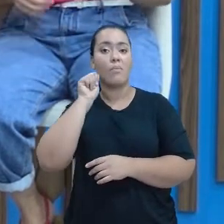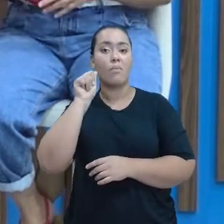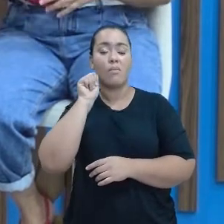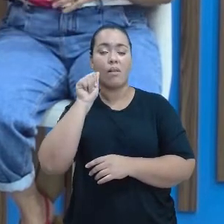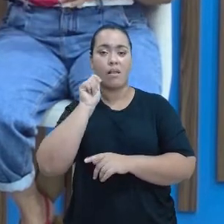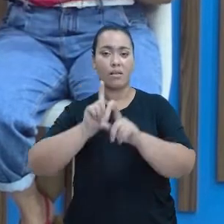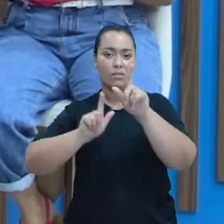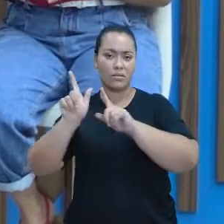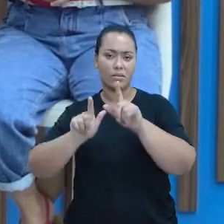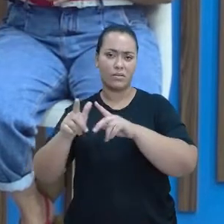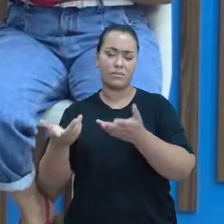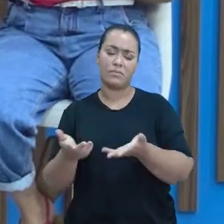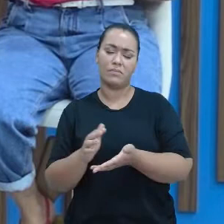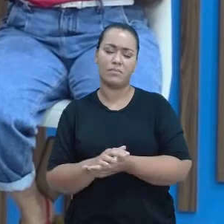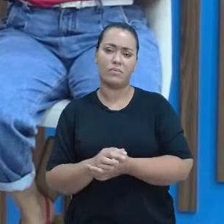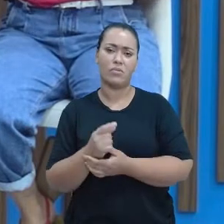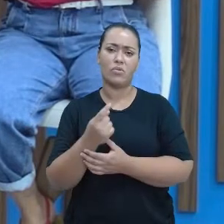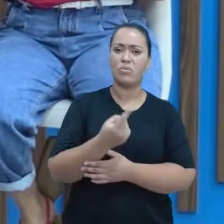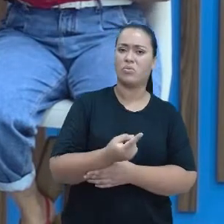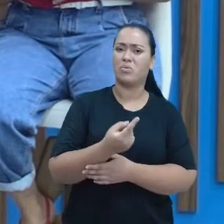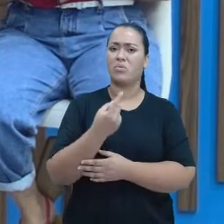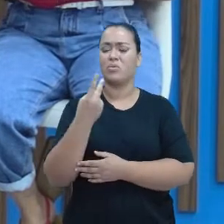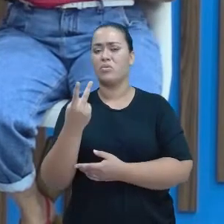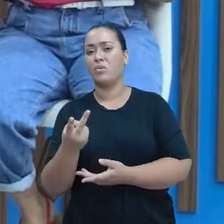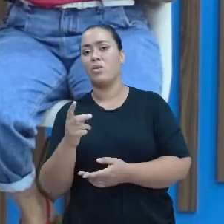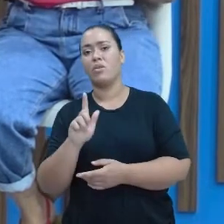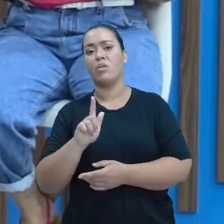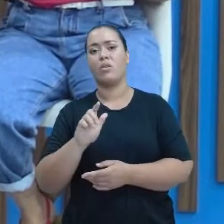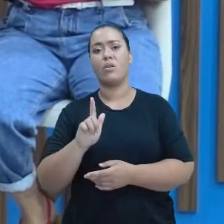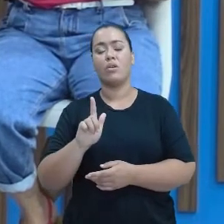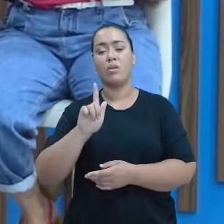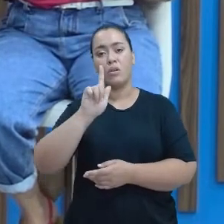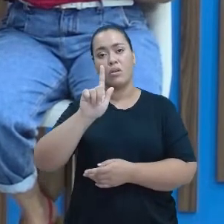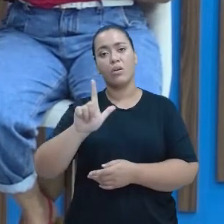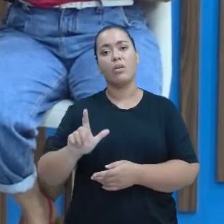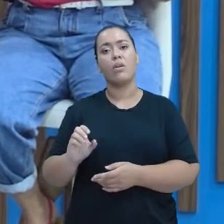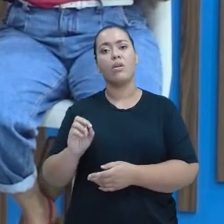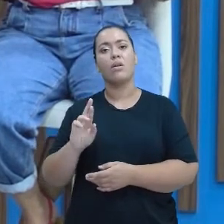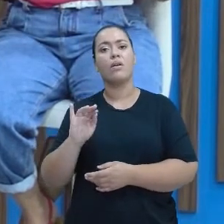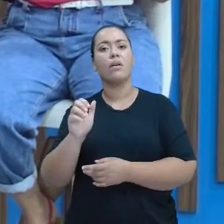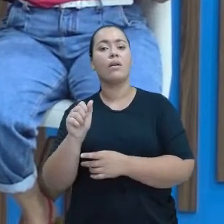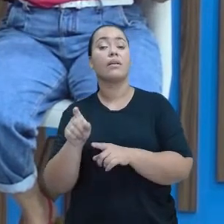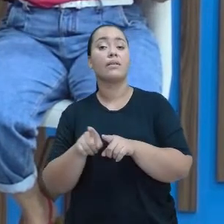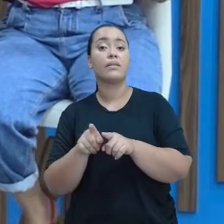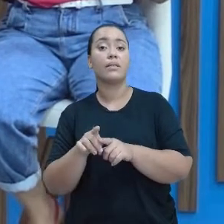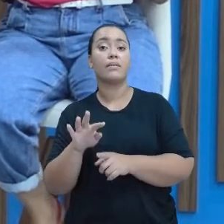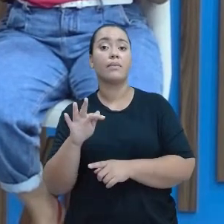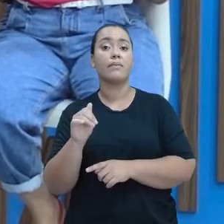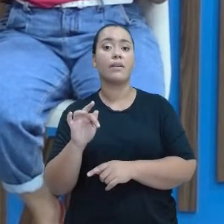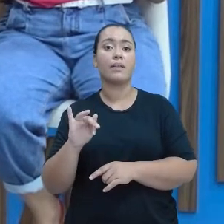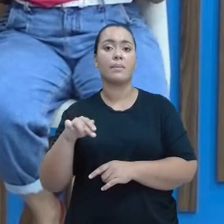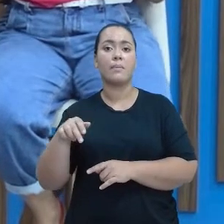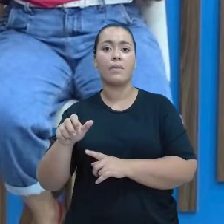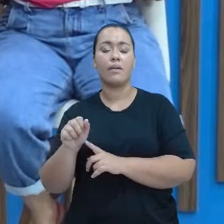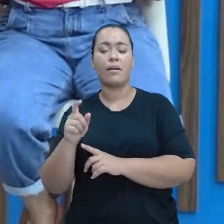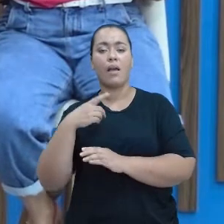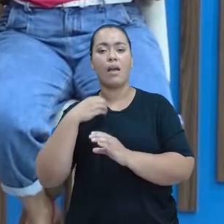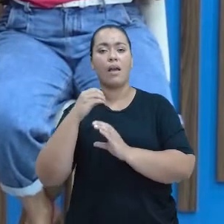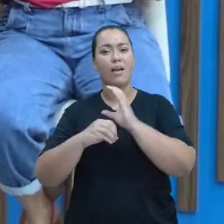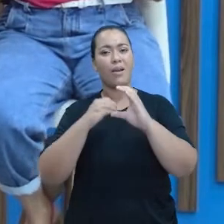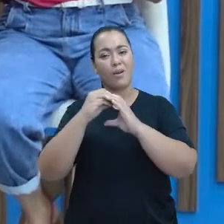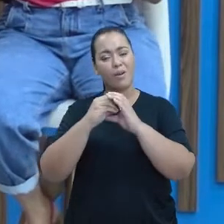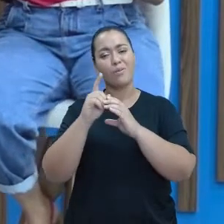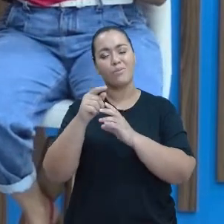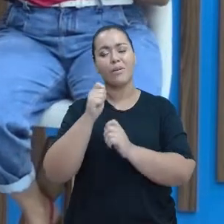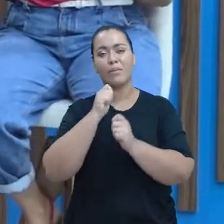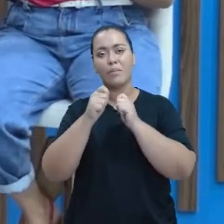TV. Posso citar a Glória Maria, posso citar a Fátima Bernardes. E, assim, com o